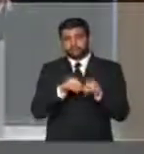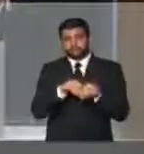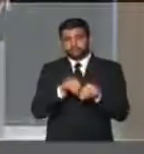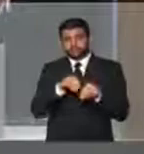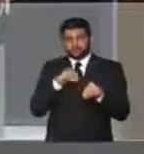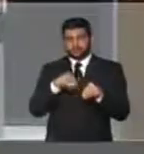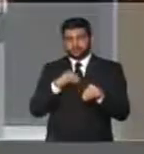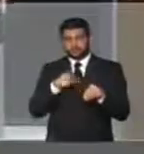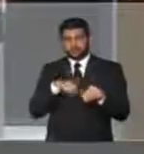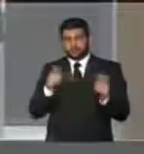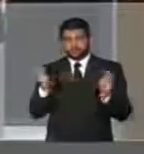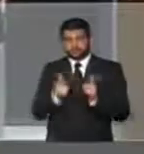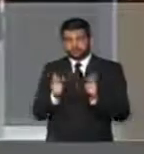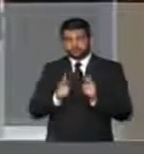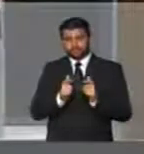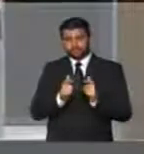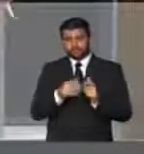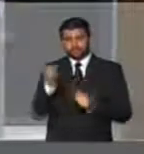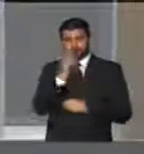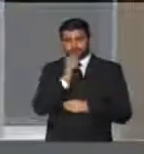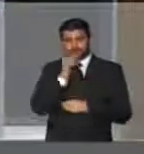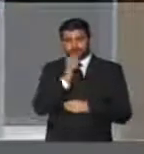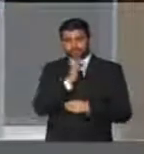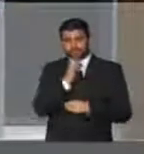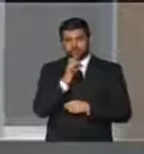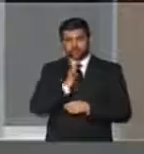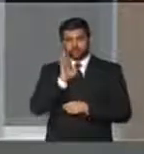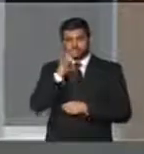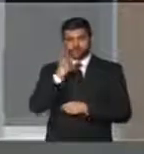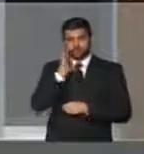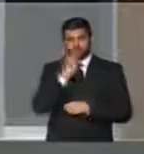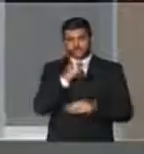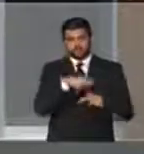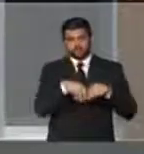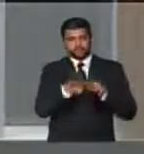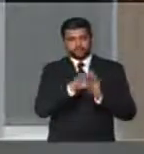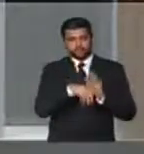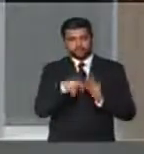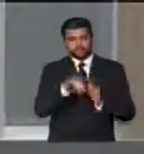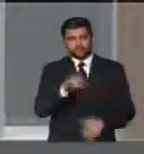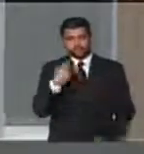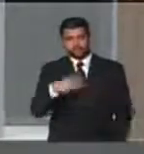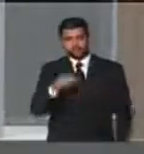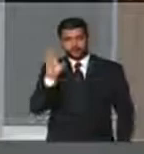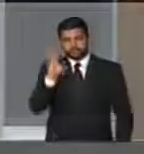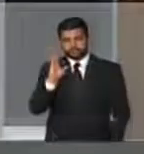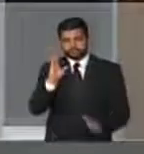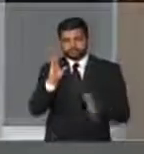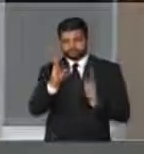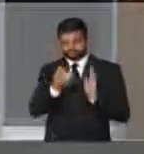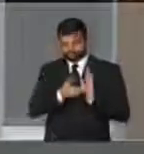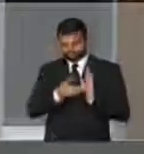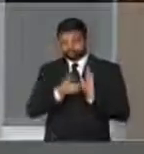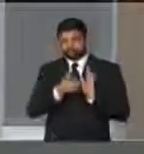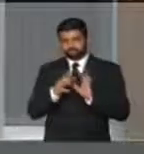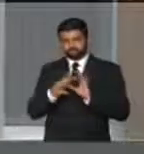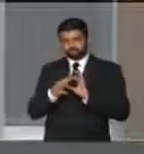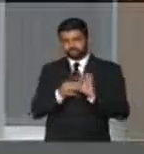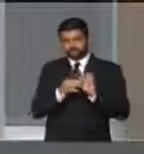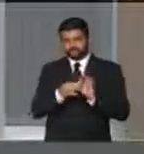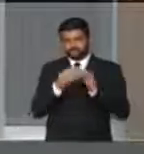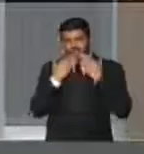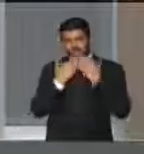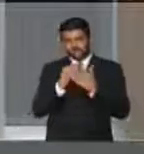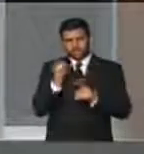recuar e reduzir a velocidade de decisões sobre o Código de Mineração nessa casa. Socializar para a